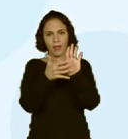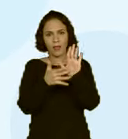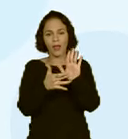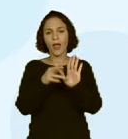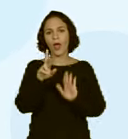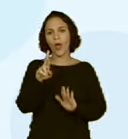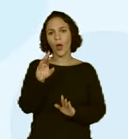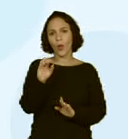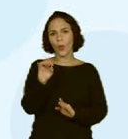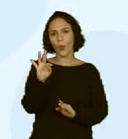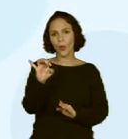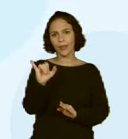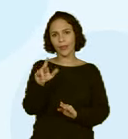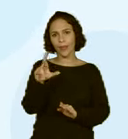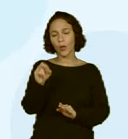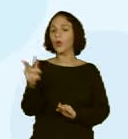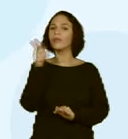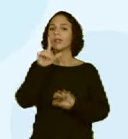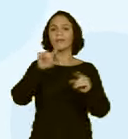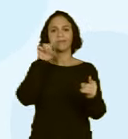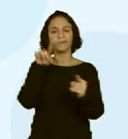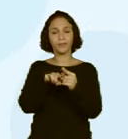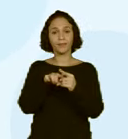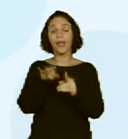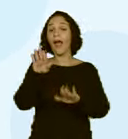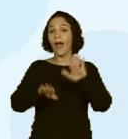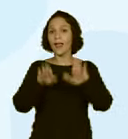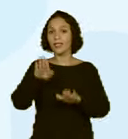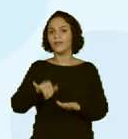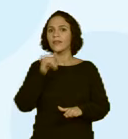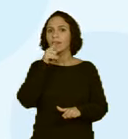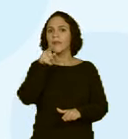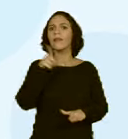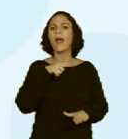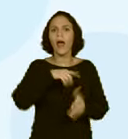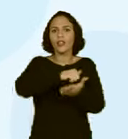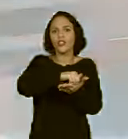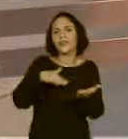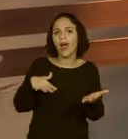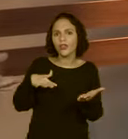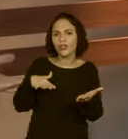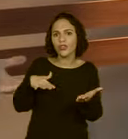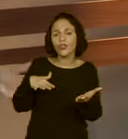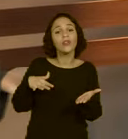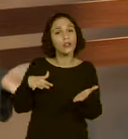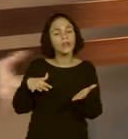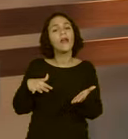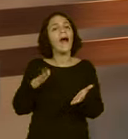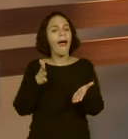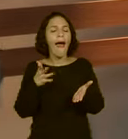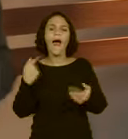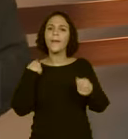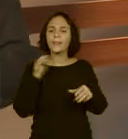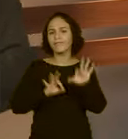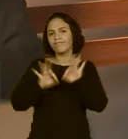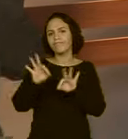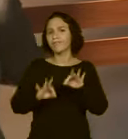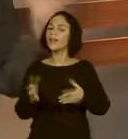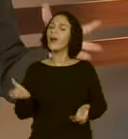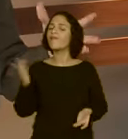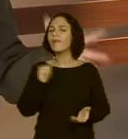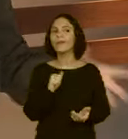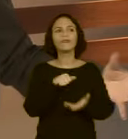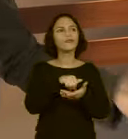um objetivo. Muitas vezes vocês fazem trabalhos e trabalhos precisam ser planejados, não é verdade? Então nós precisamos fazer